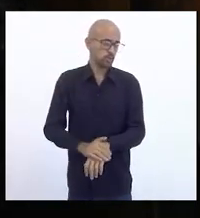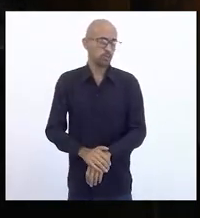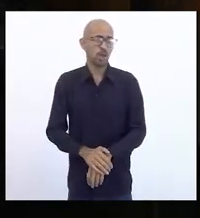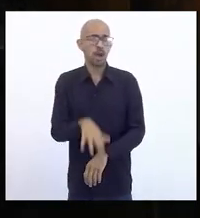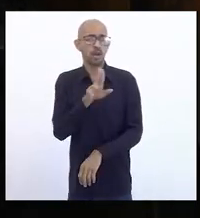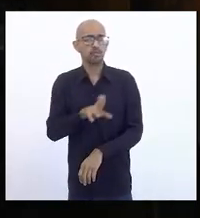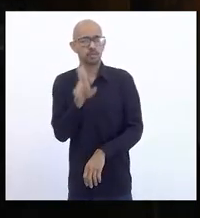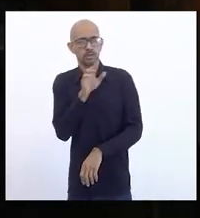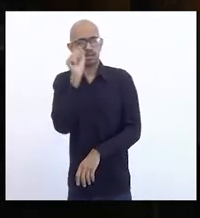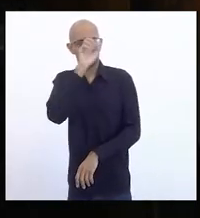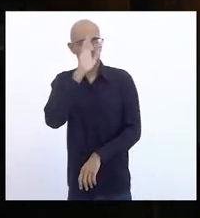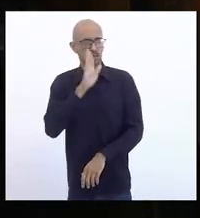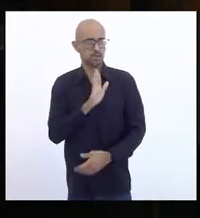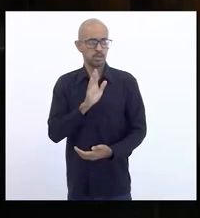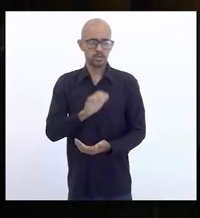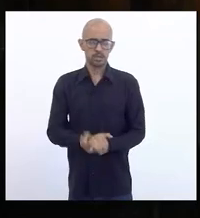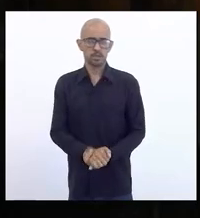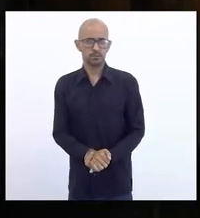universidade brasileira